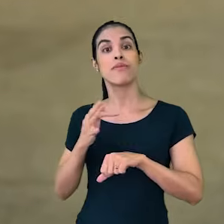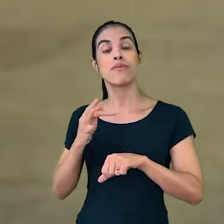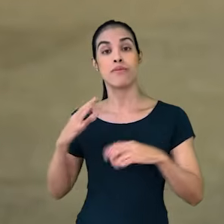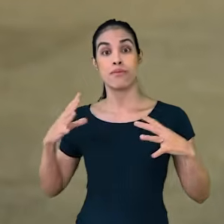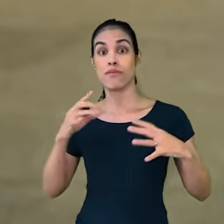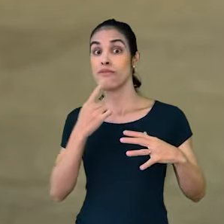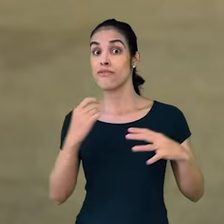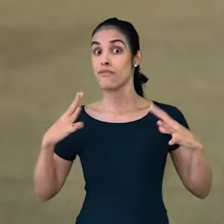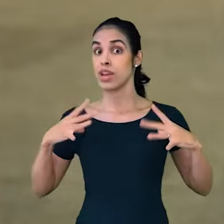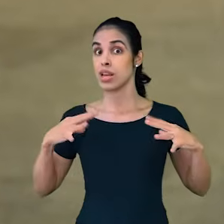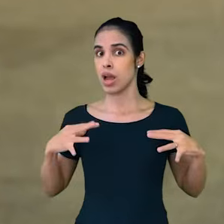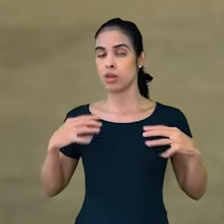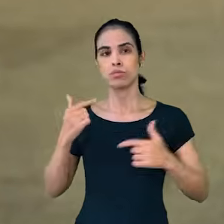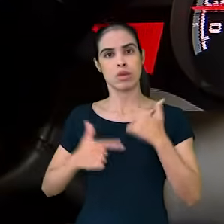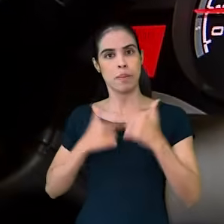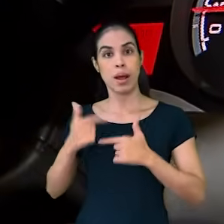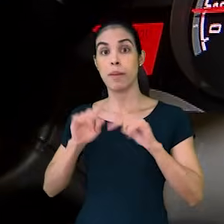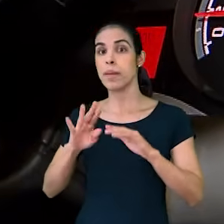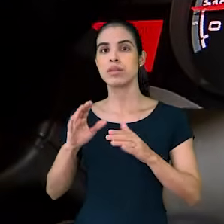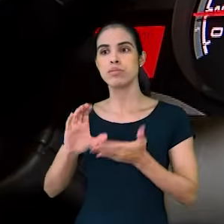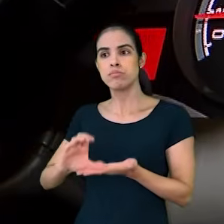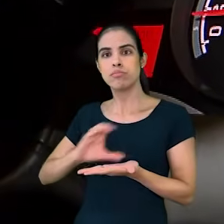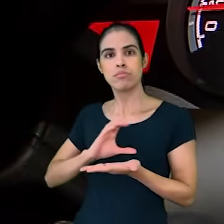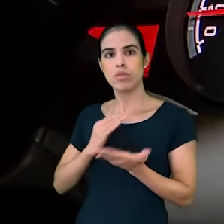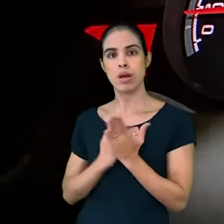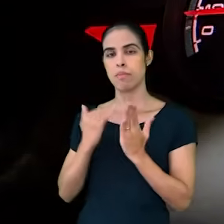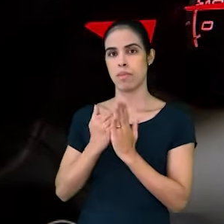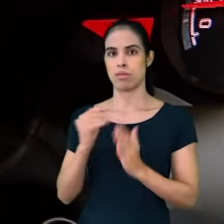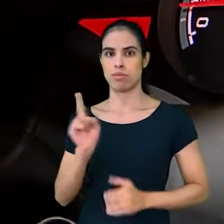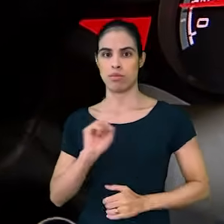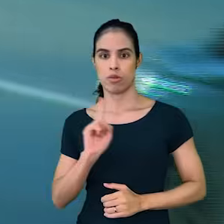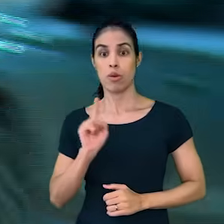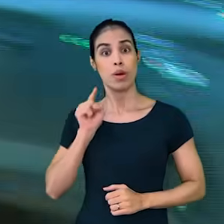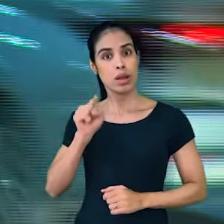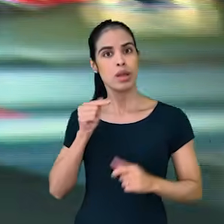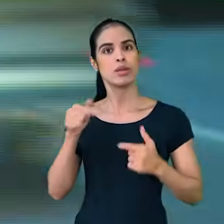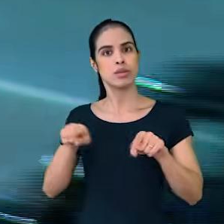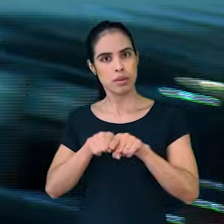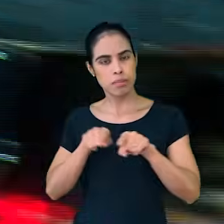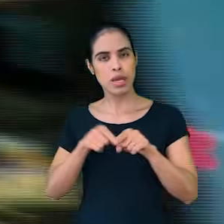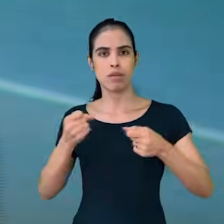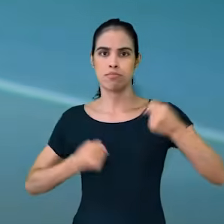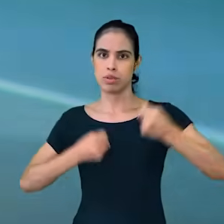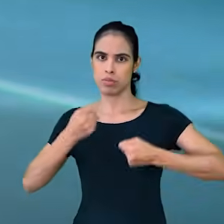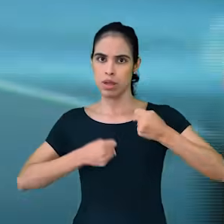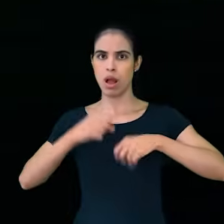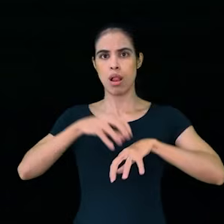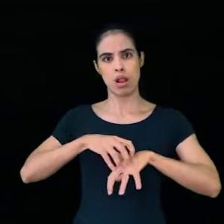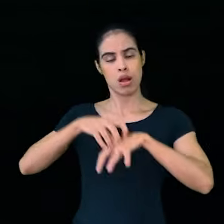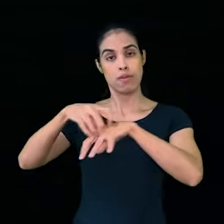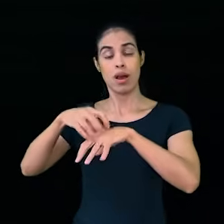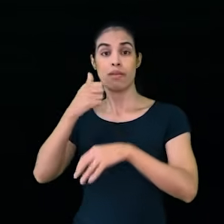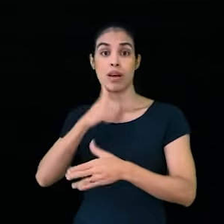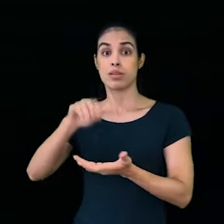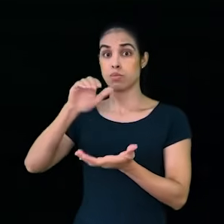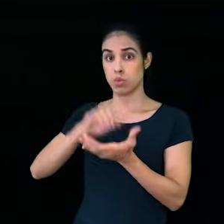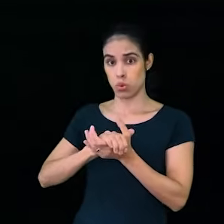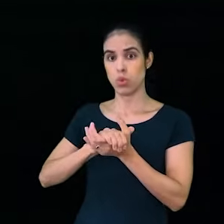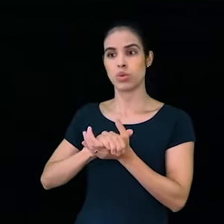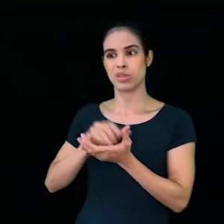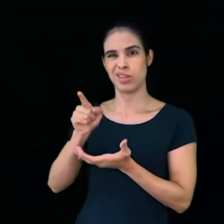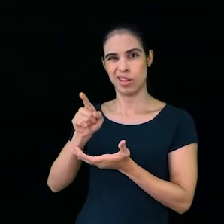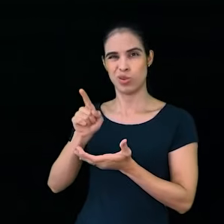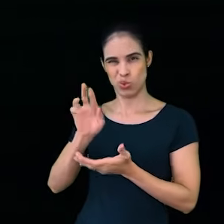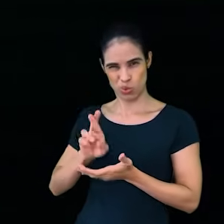feriados sem pagamento adicional. Além disso, relatou que frequentemente dirigia veículos da família para levar a esposa